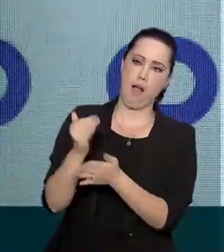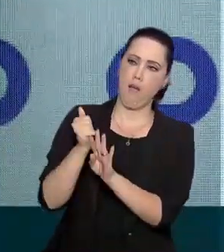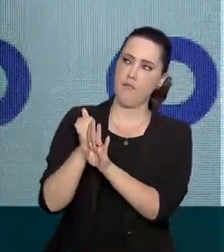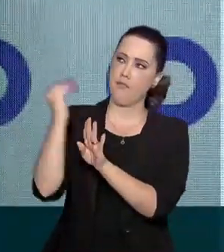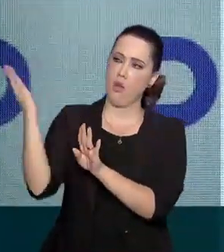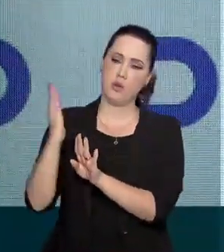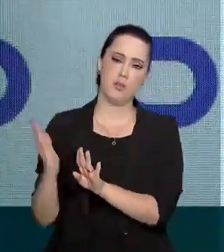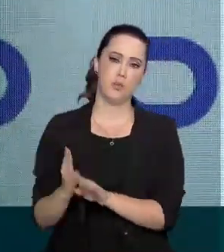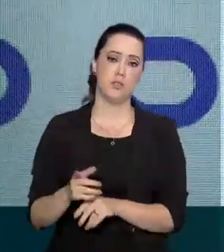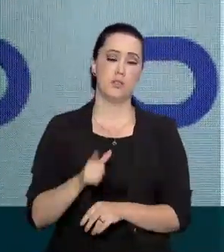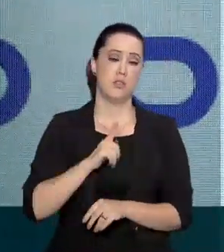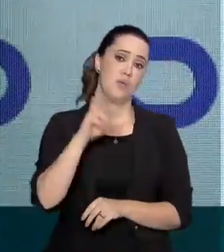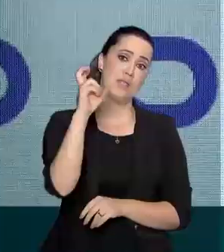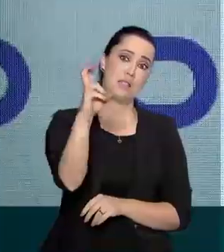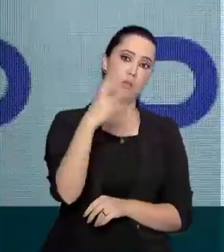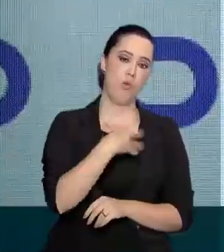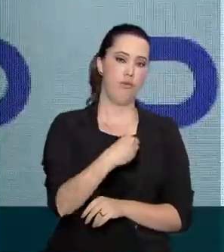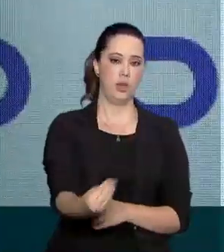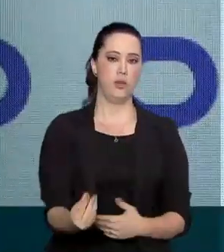do Brasil, tenho 5 filhos. Pô.